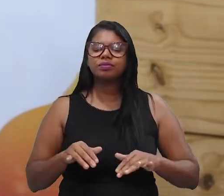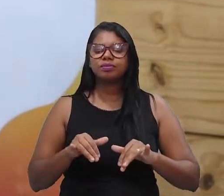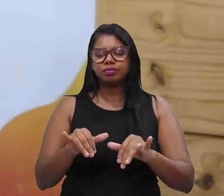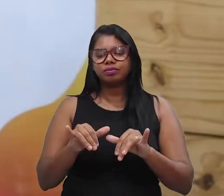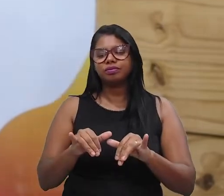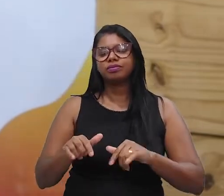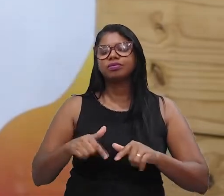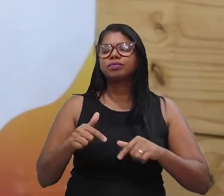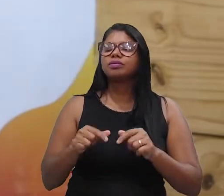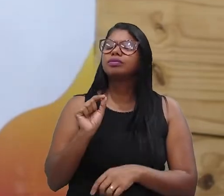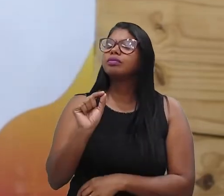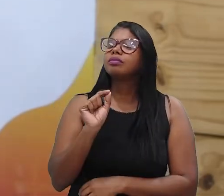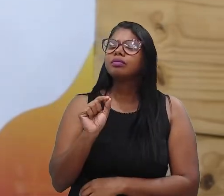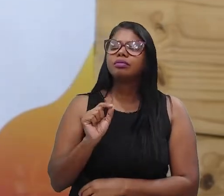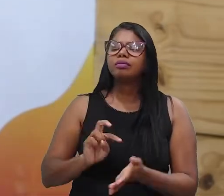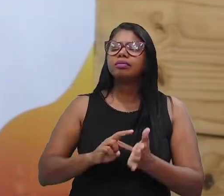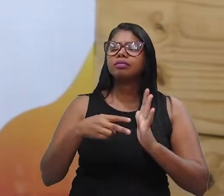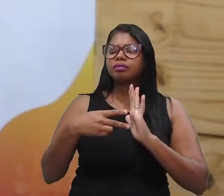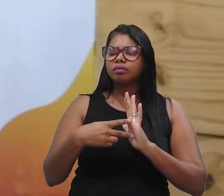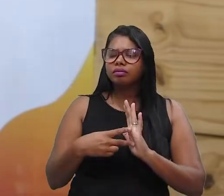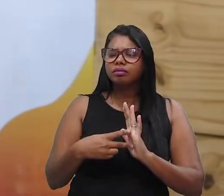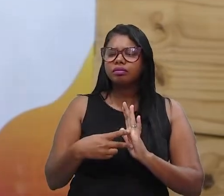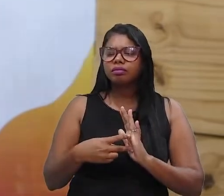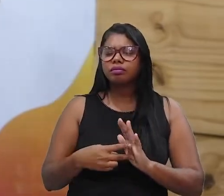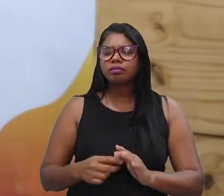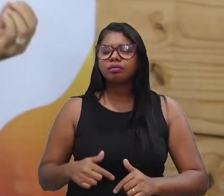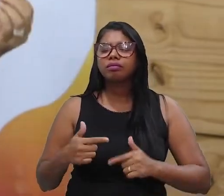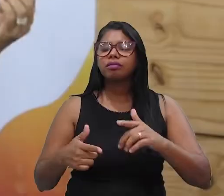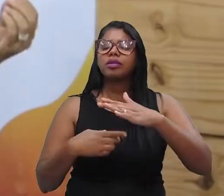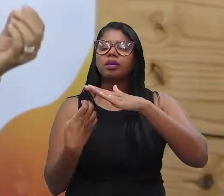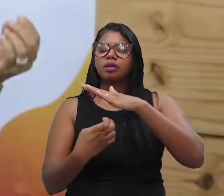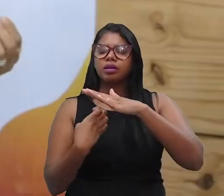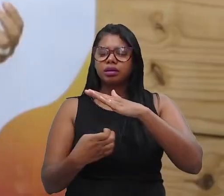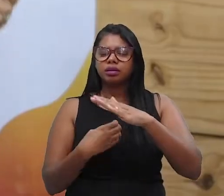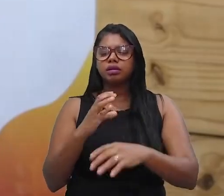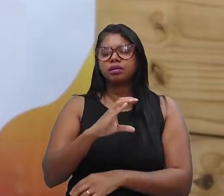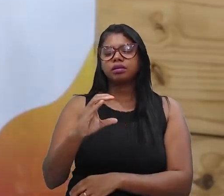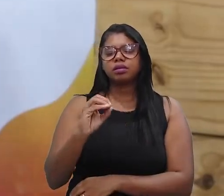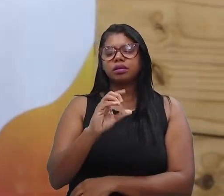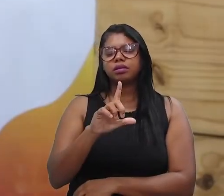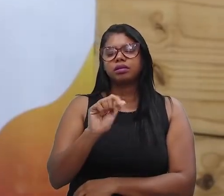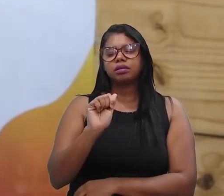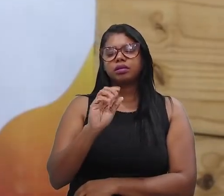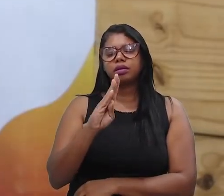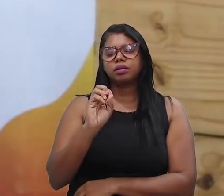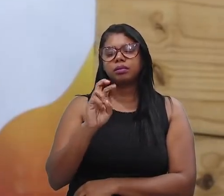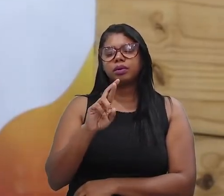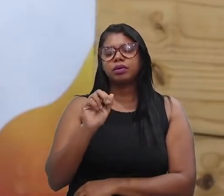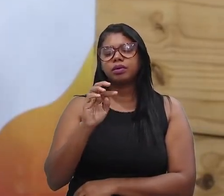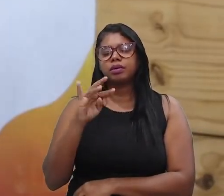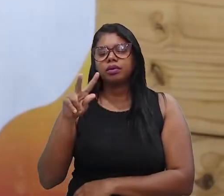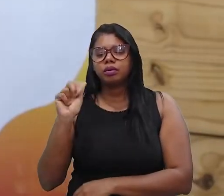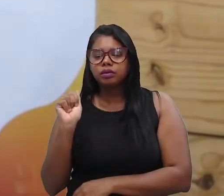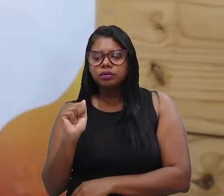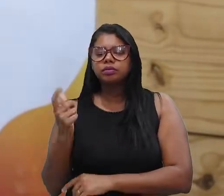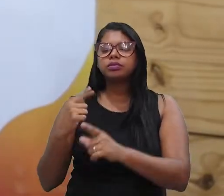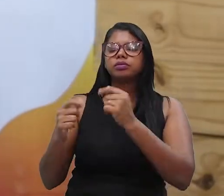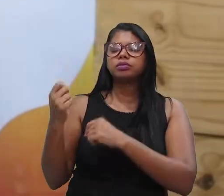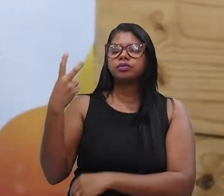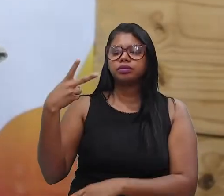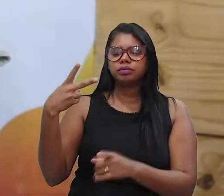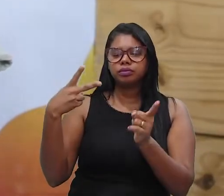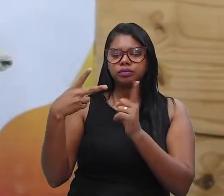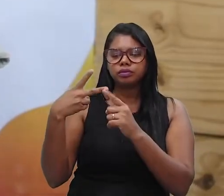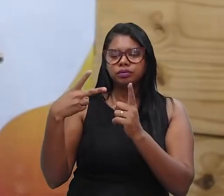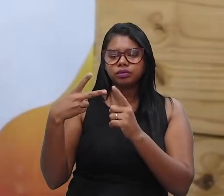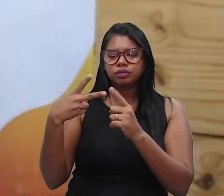colaborativo. E o que é mercado colaborativo e o que é empresa colaborativa? Existem 2 ramos deste ponto de vista,